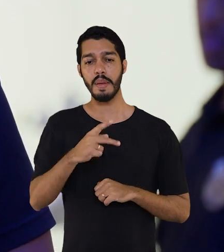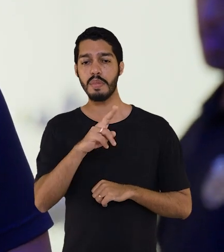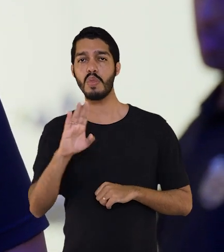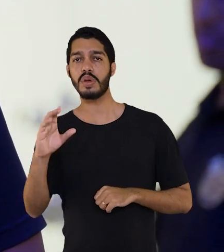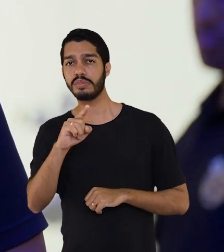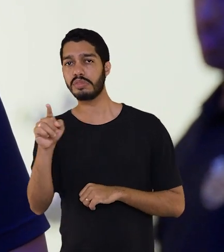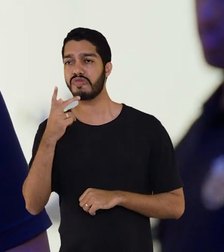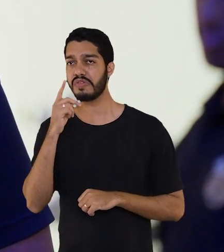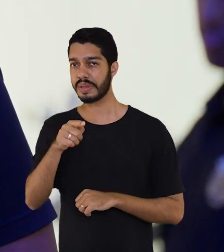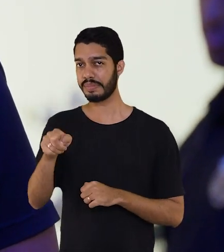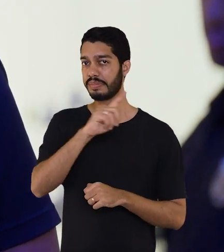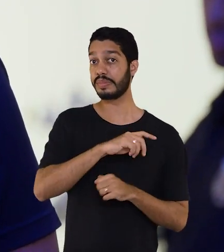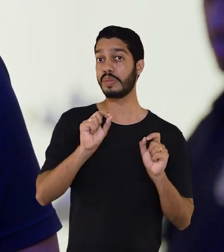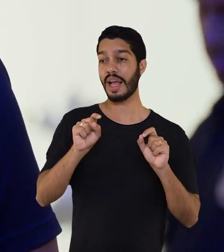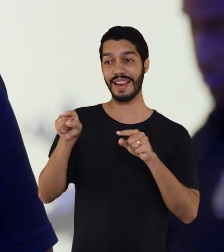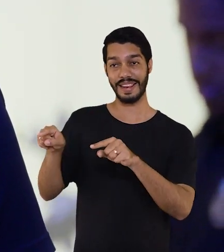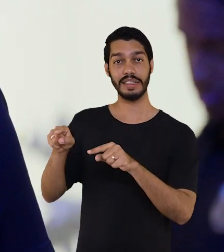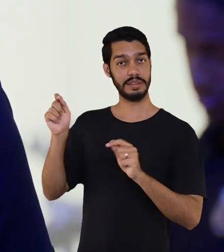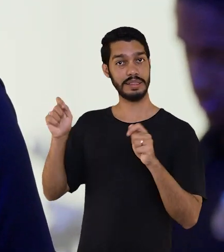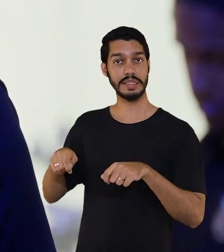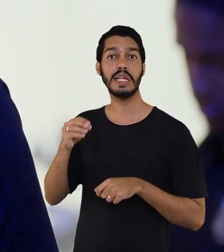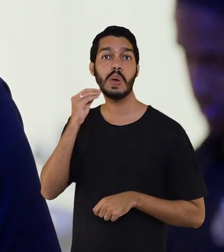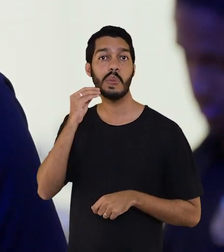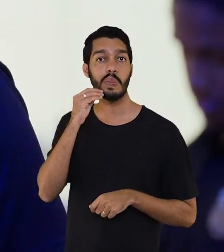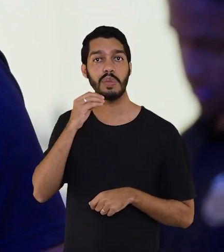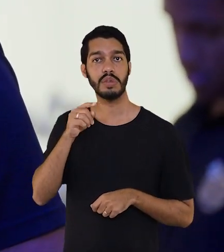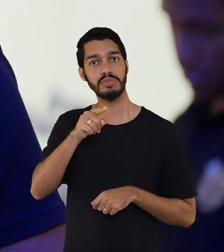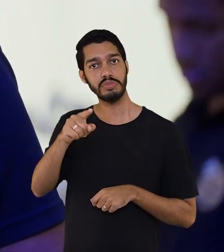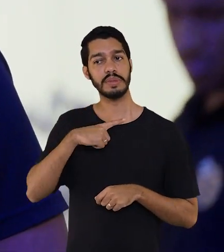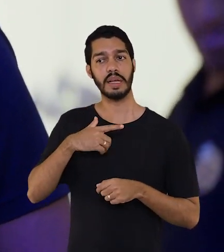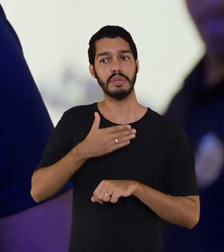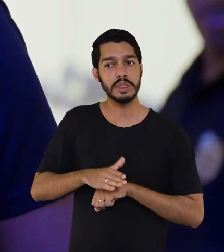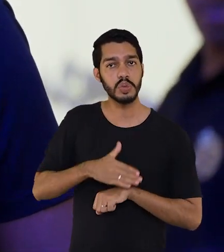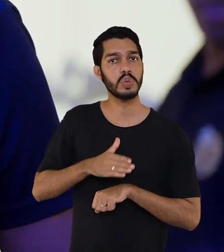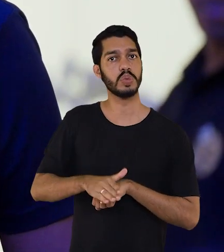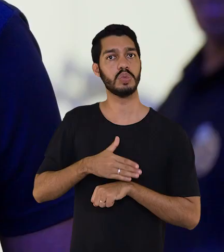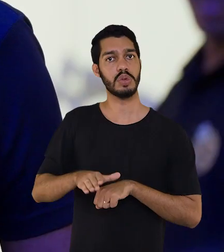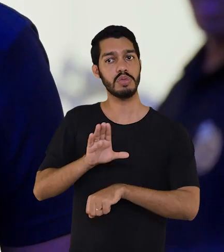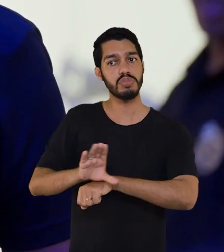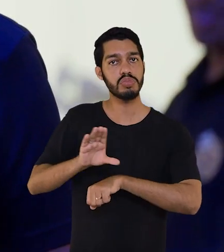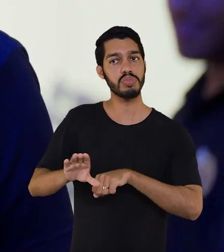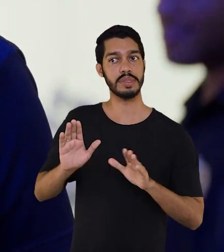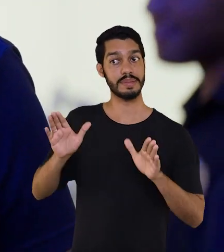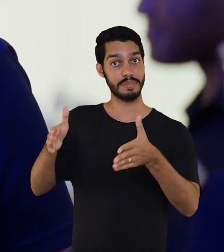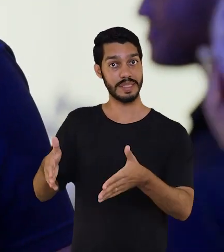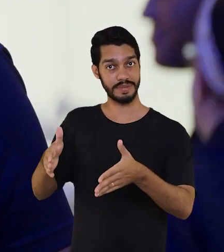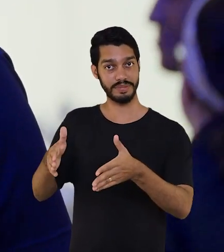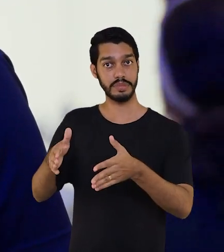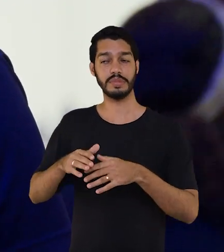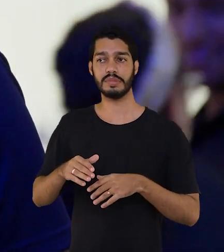vocês disseram, né? Lá a gente tem uma oportunidade de você estar cursando um curso